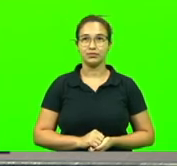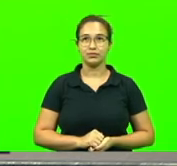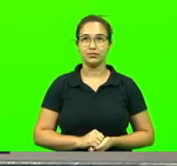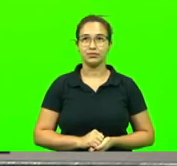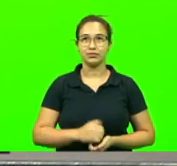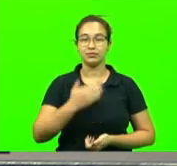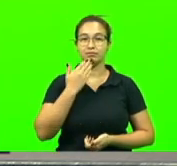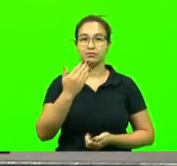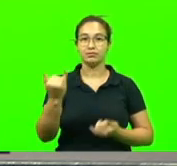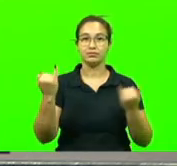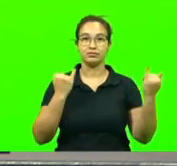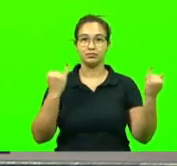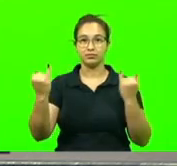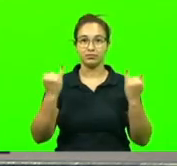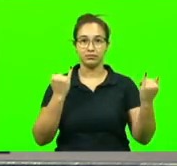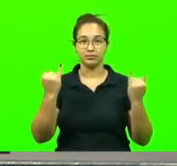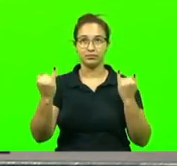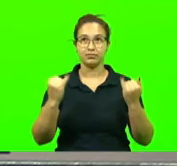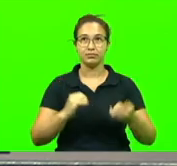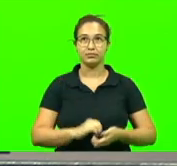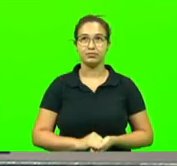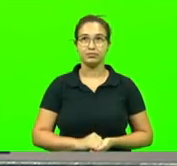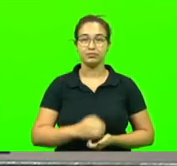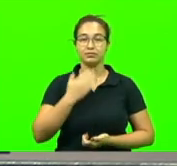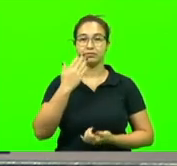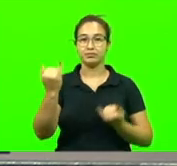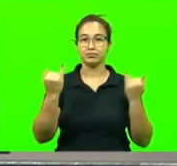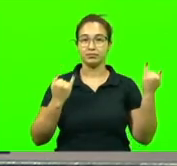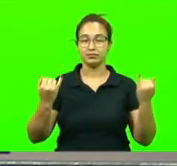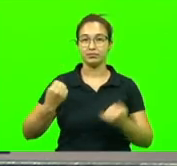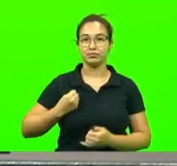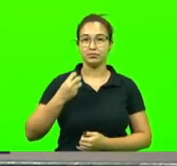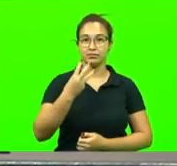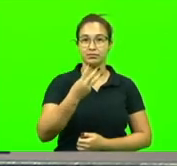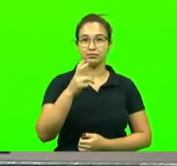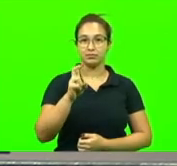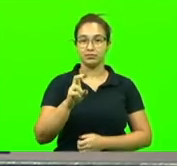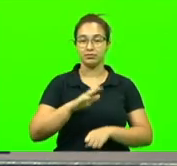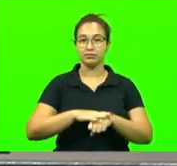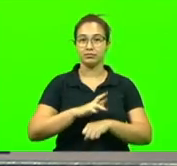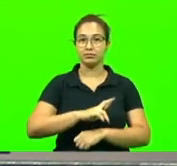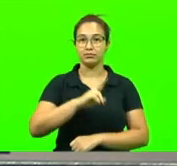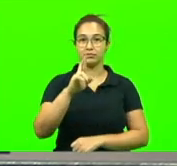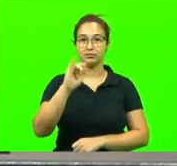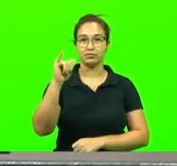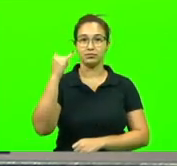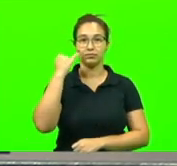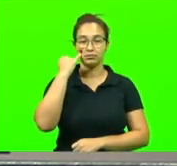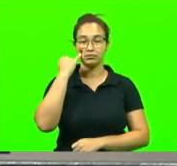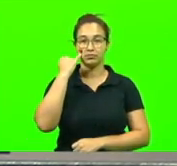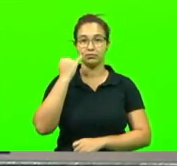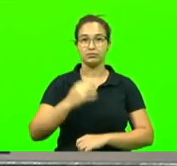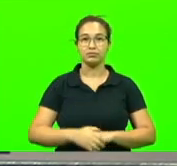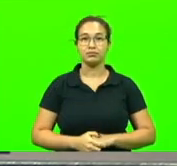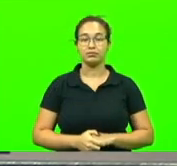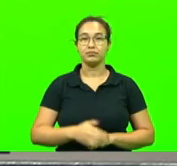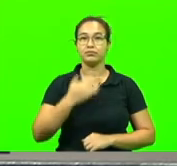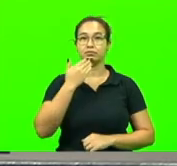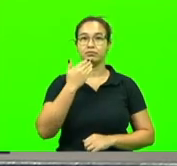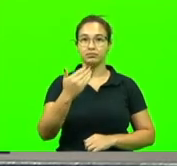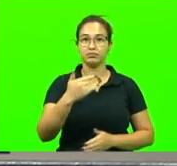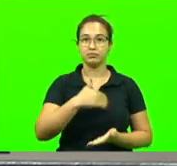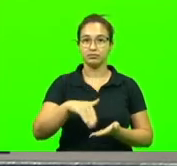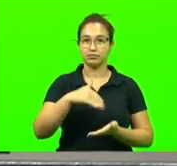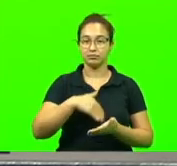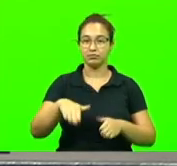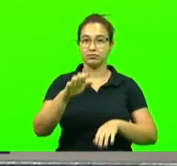Pedidos de informação. Pedido de informação número 35, autor deputado Gessé Lopes, solicitando ao secretário